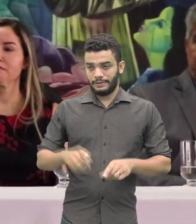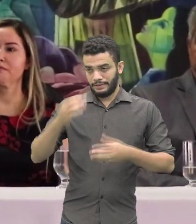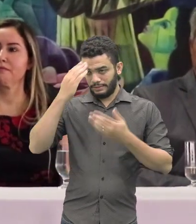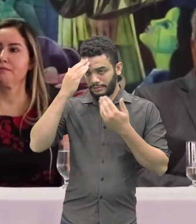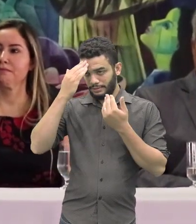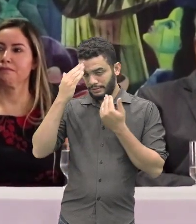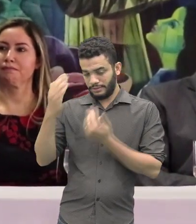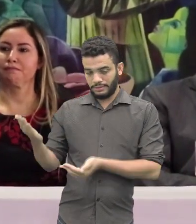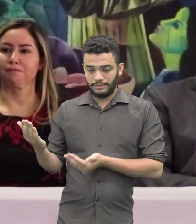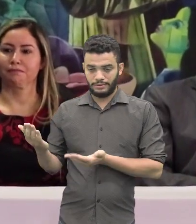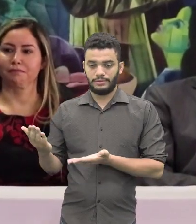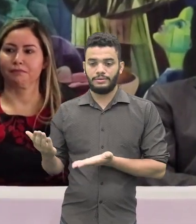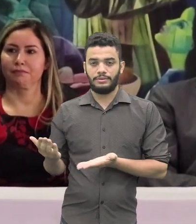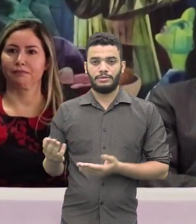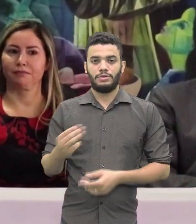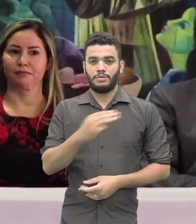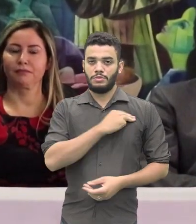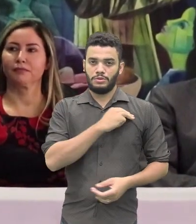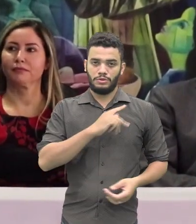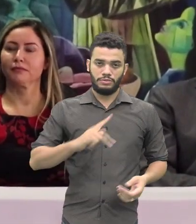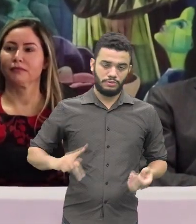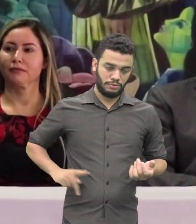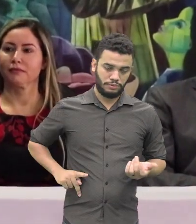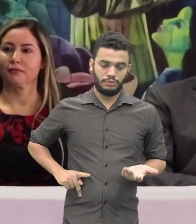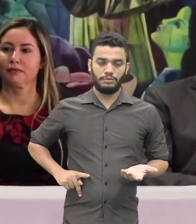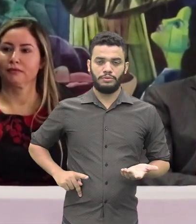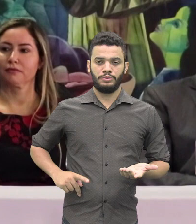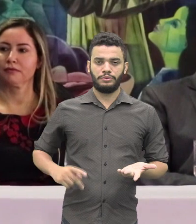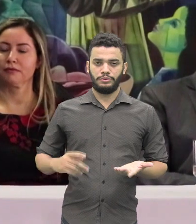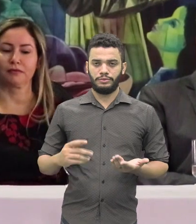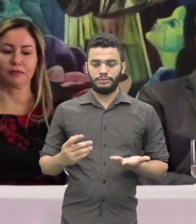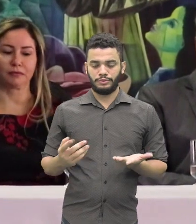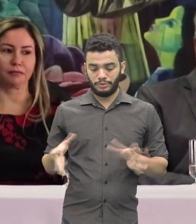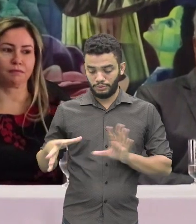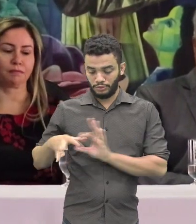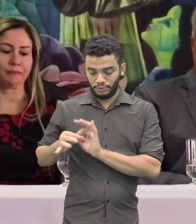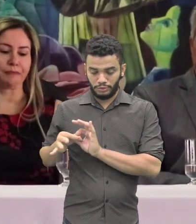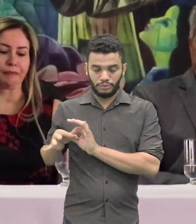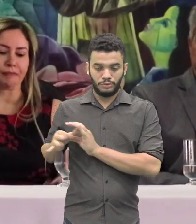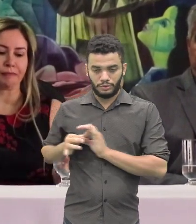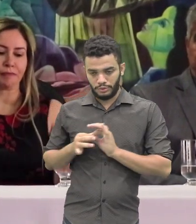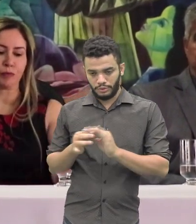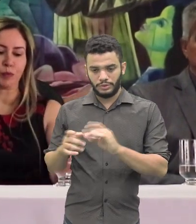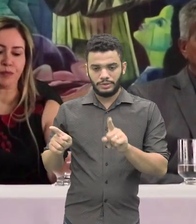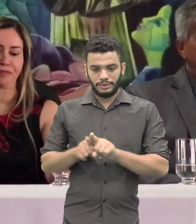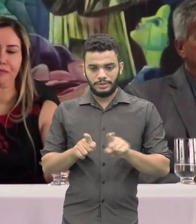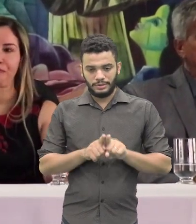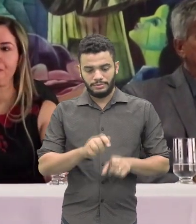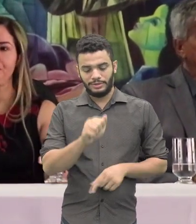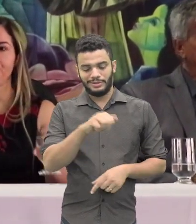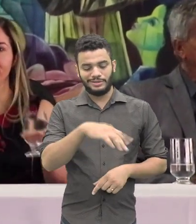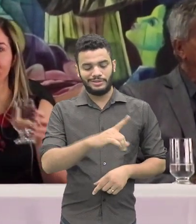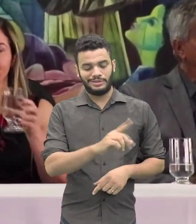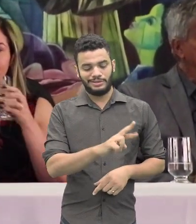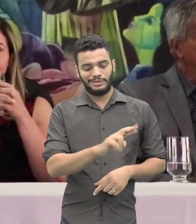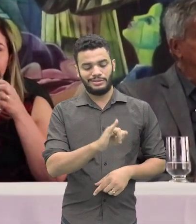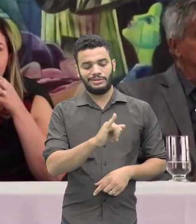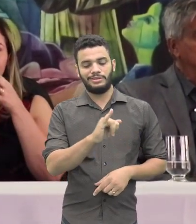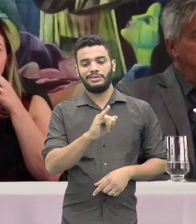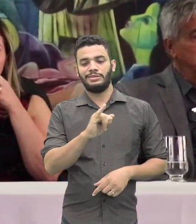ao Ministério Público por essa parceria com o município também agradecer Dra Andreia que sempre que a gente tem problema nos chama lá